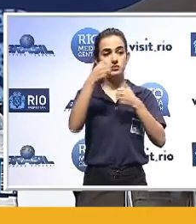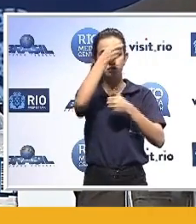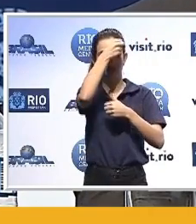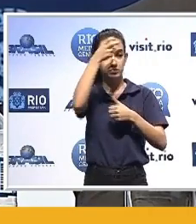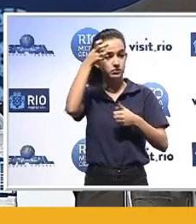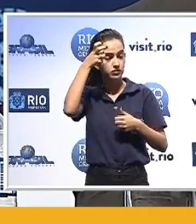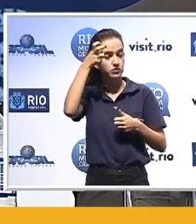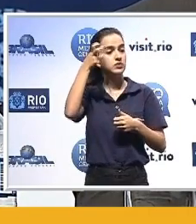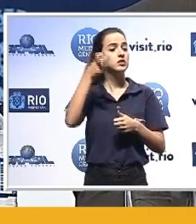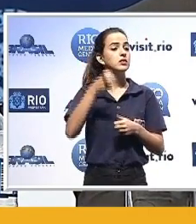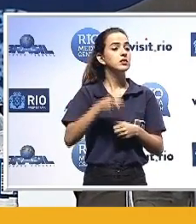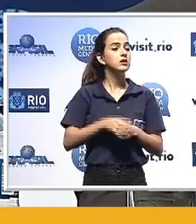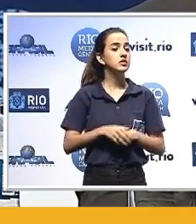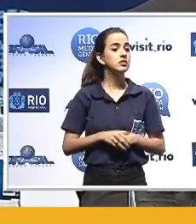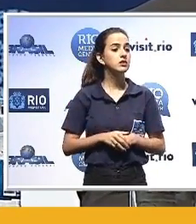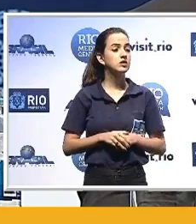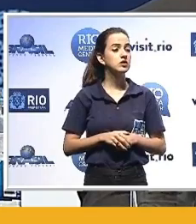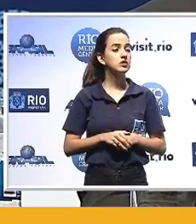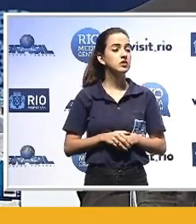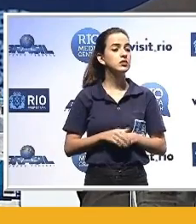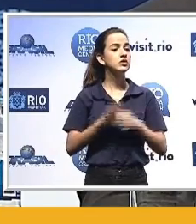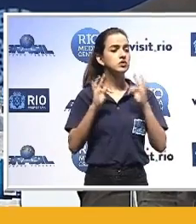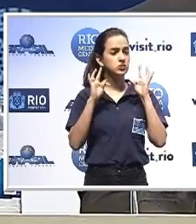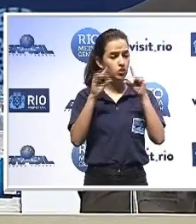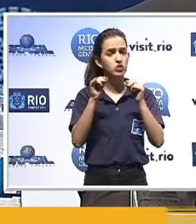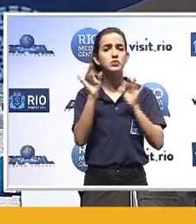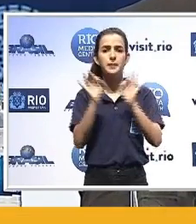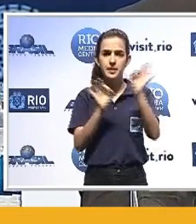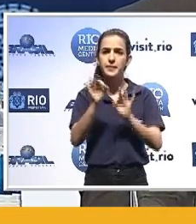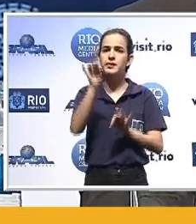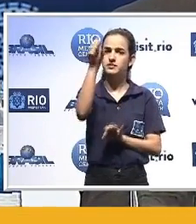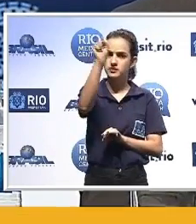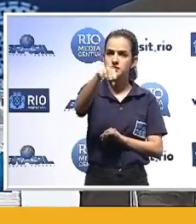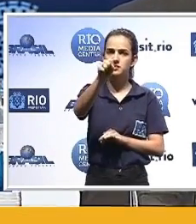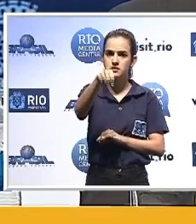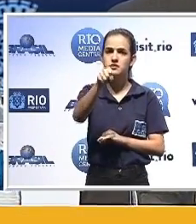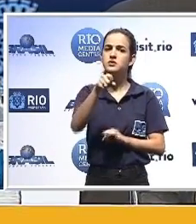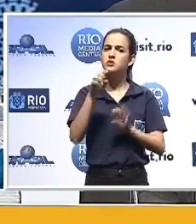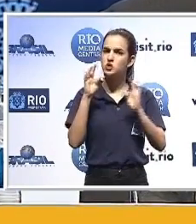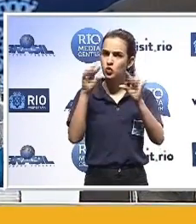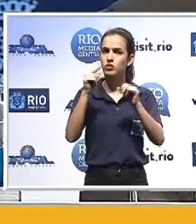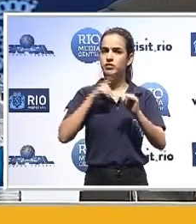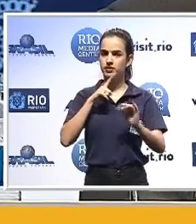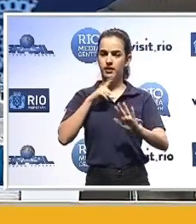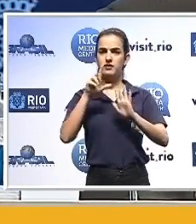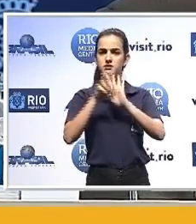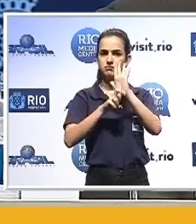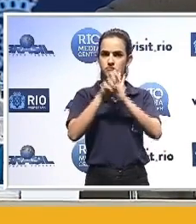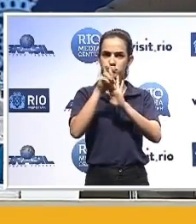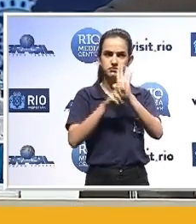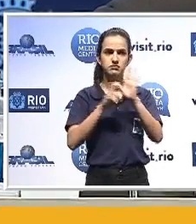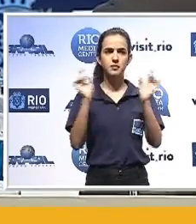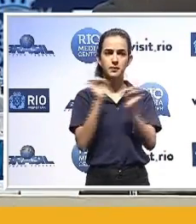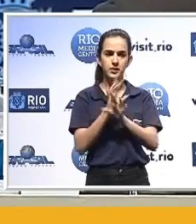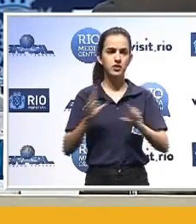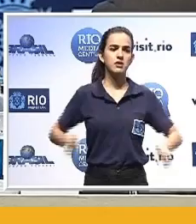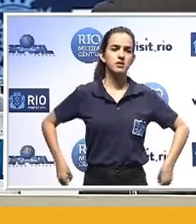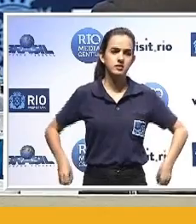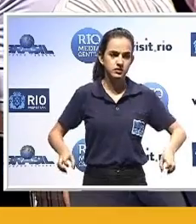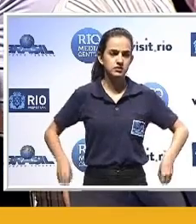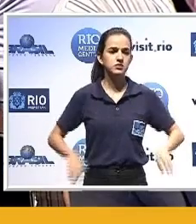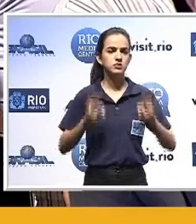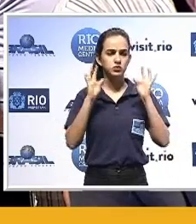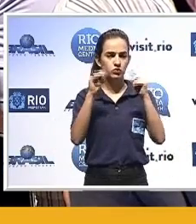bus, hoje estão todos preparados com elevador de arremeter as